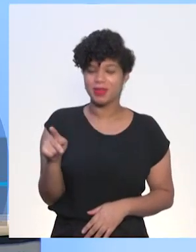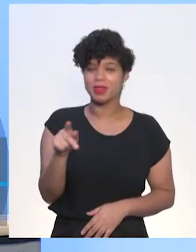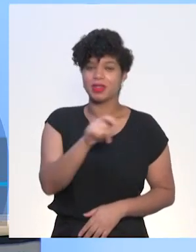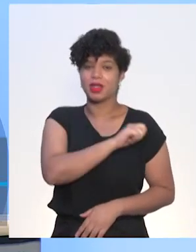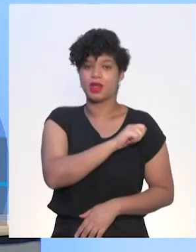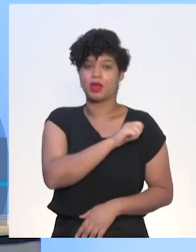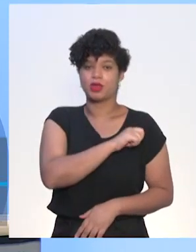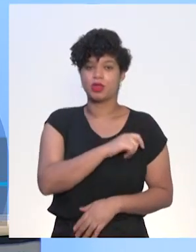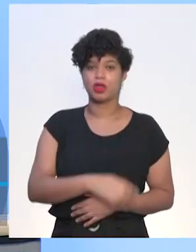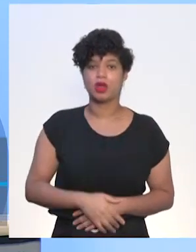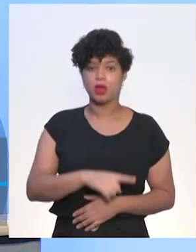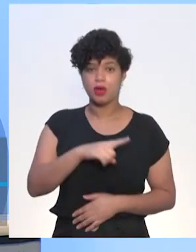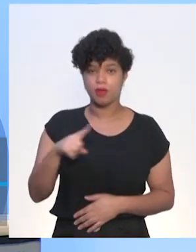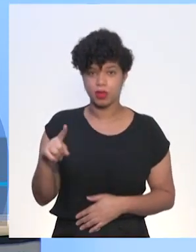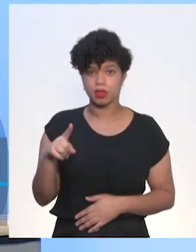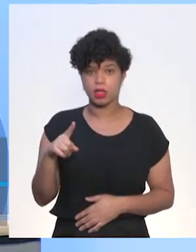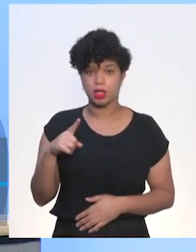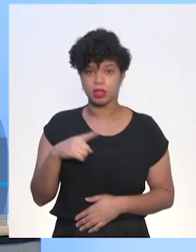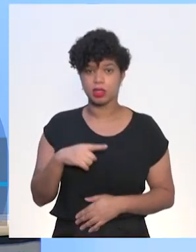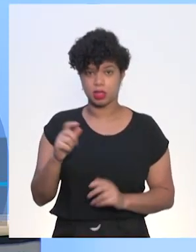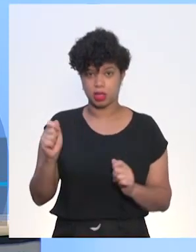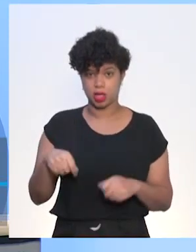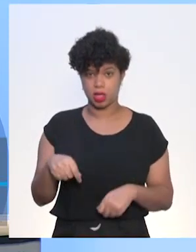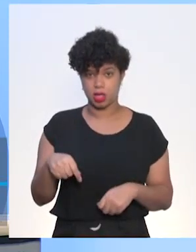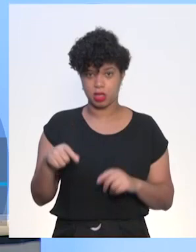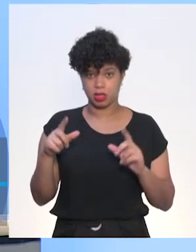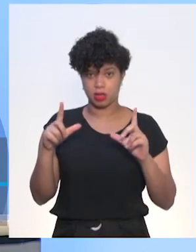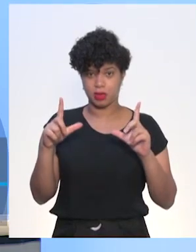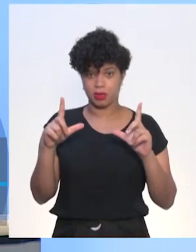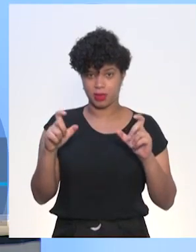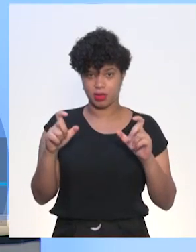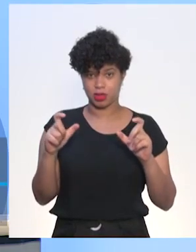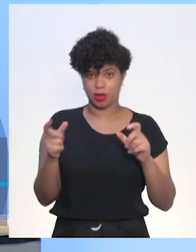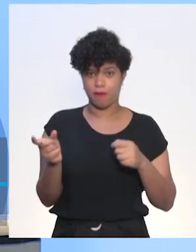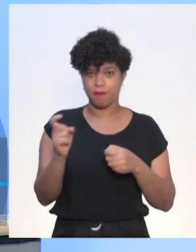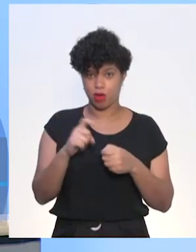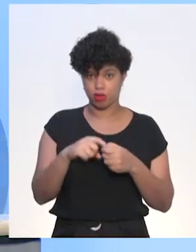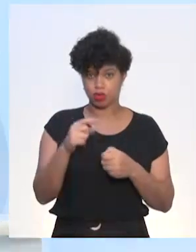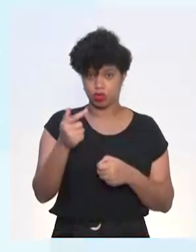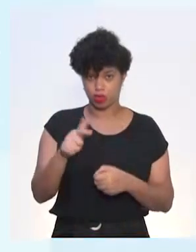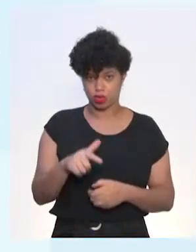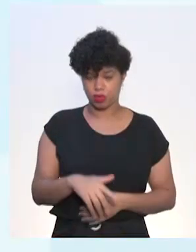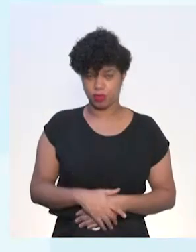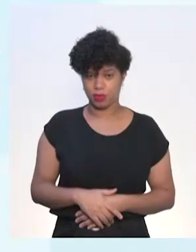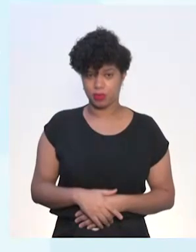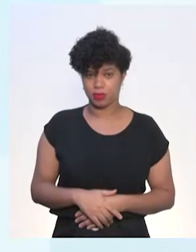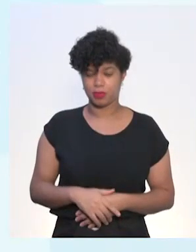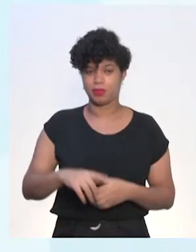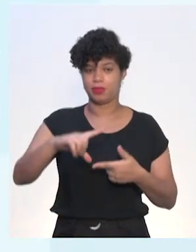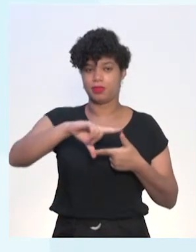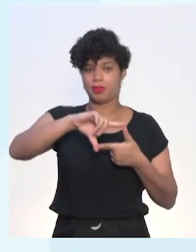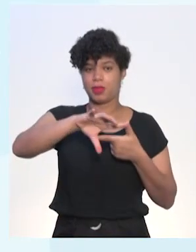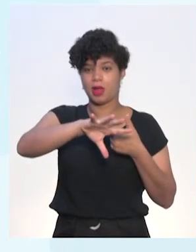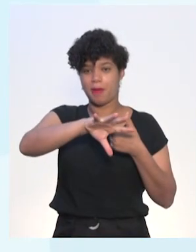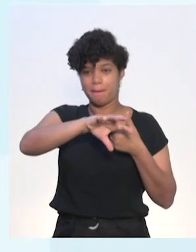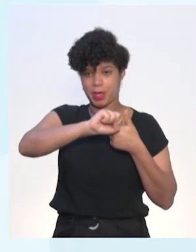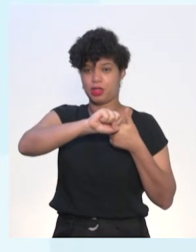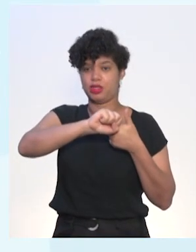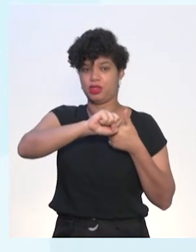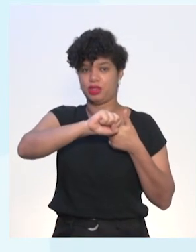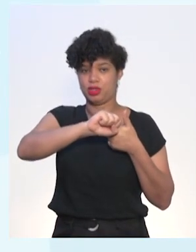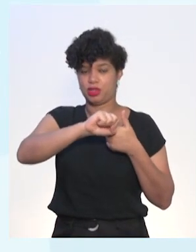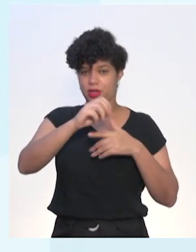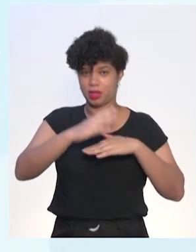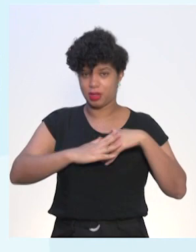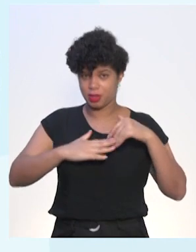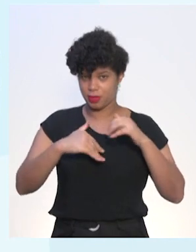professores fizeram um print na tela sim né Bota um pouquinho na tela anterior por favor e isso dei um print